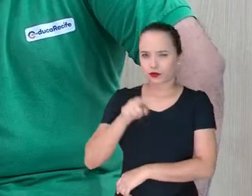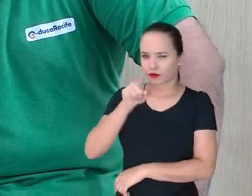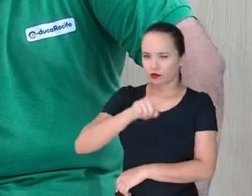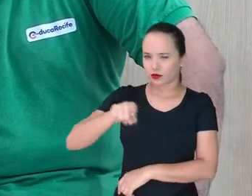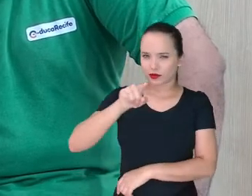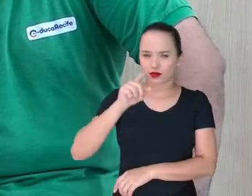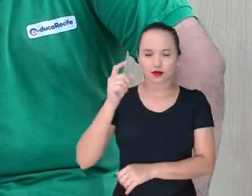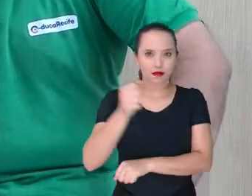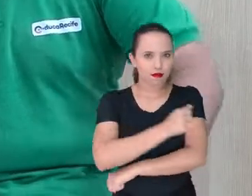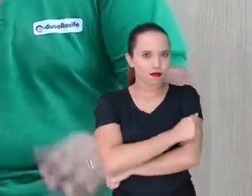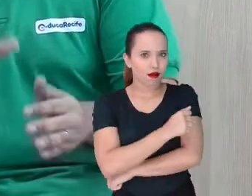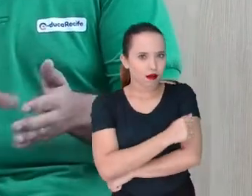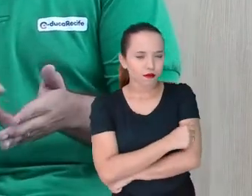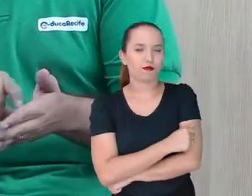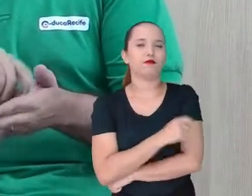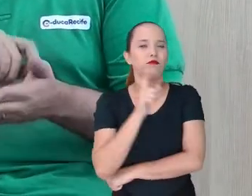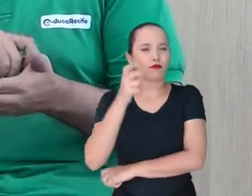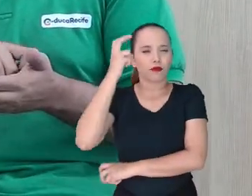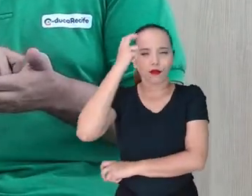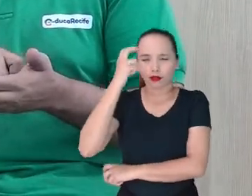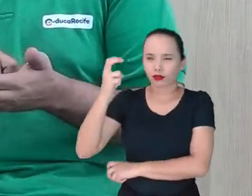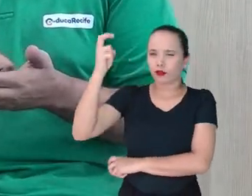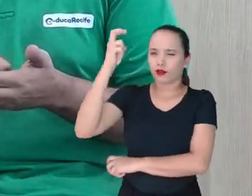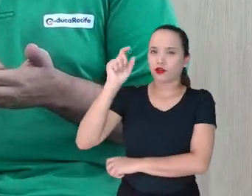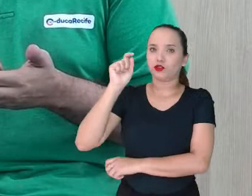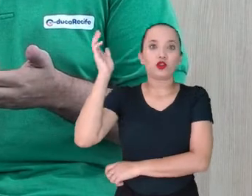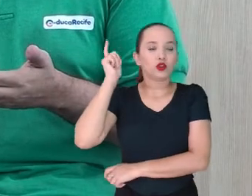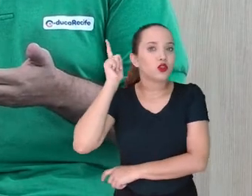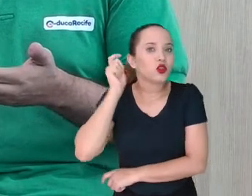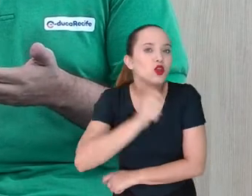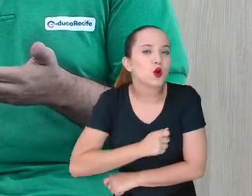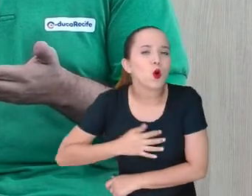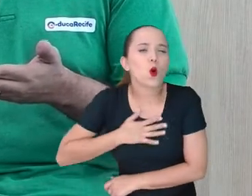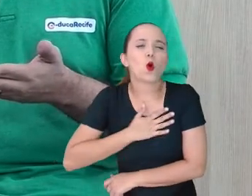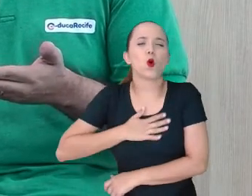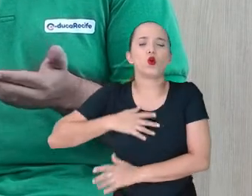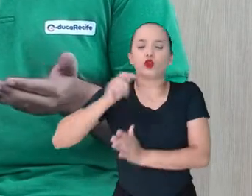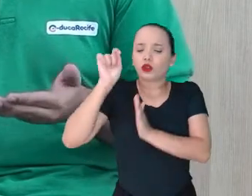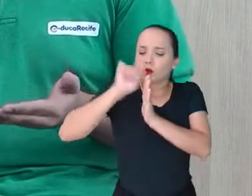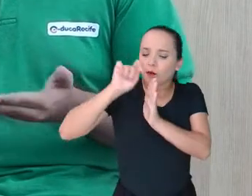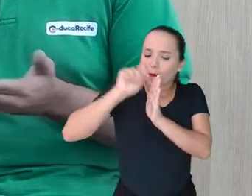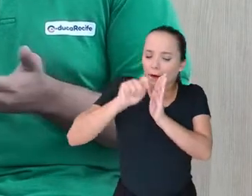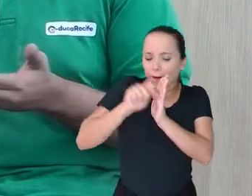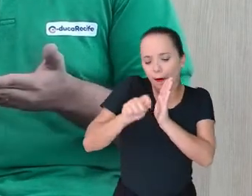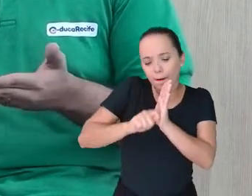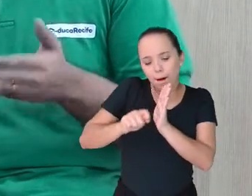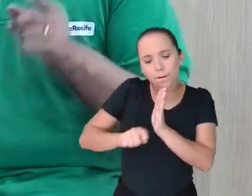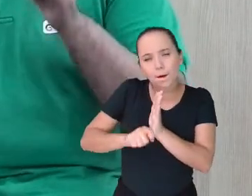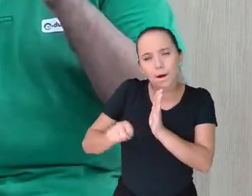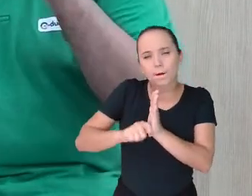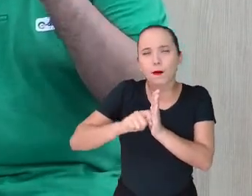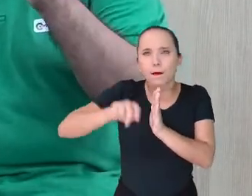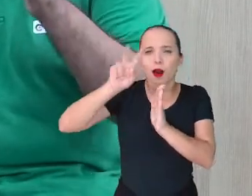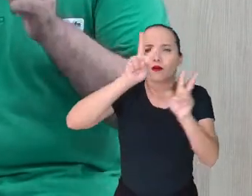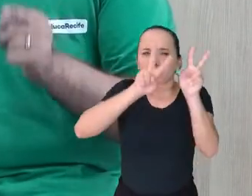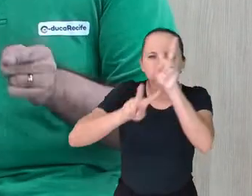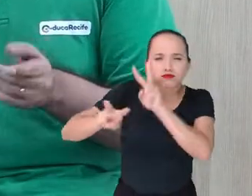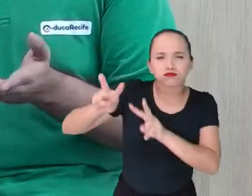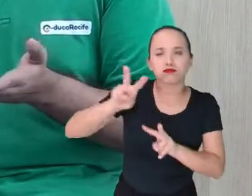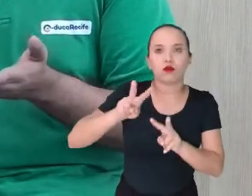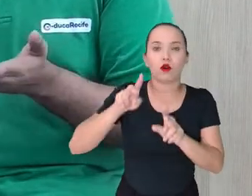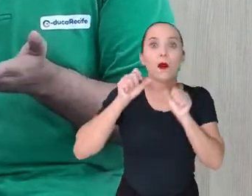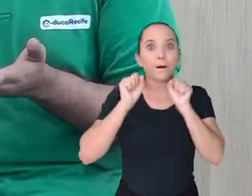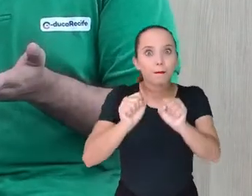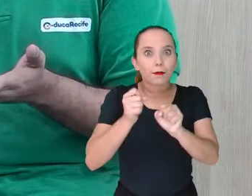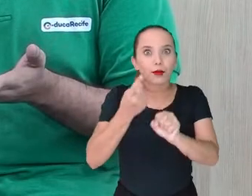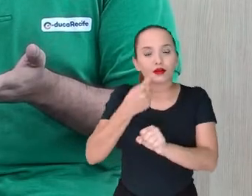inteligente, esperto, ele gosta de ir anotando as dúvidas dele, aulas, exatamente, no caderninho. E lá no YouTube ele